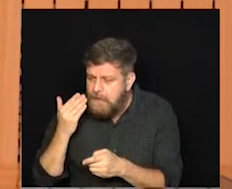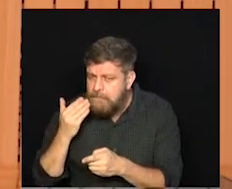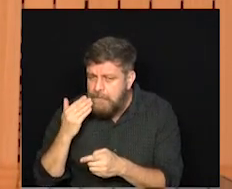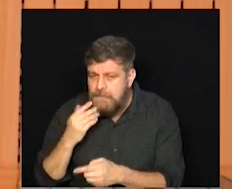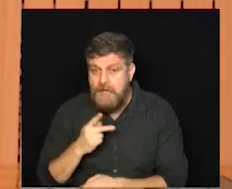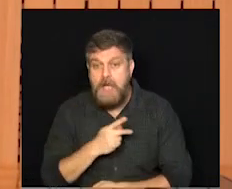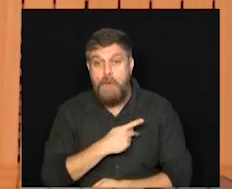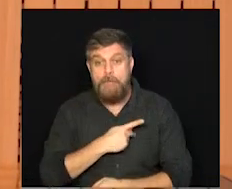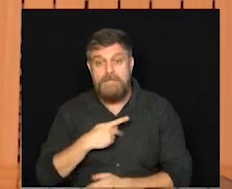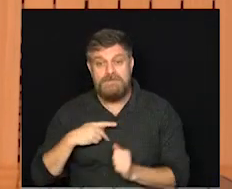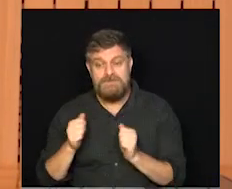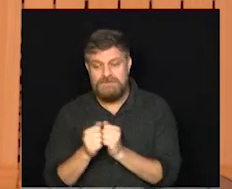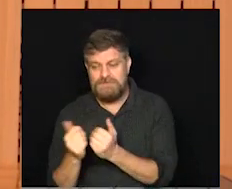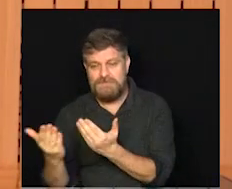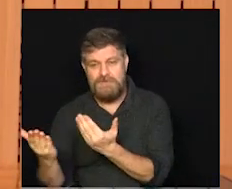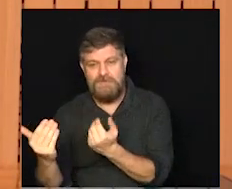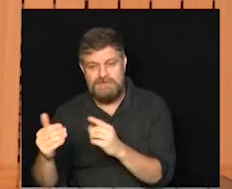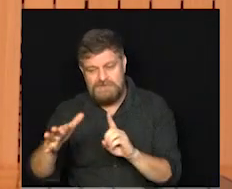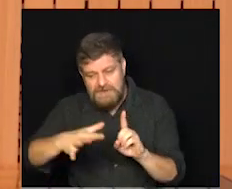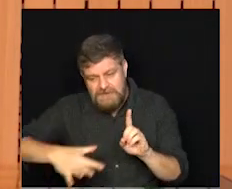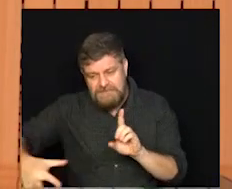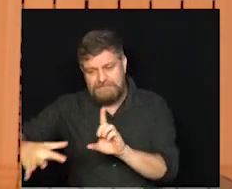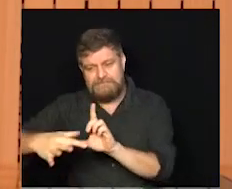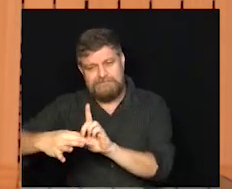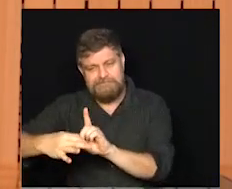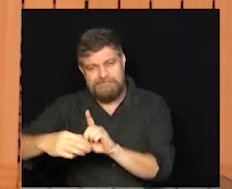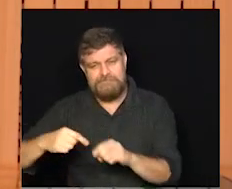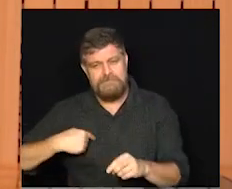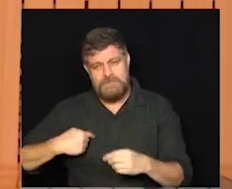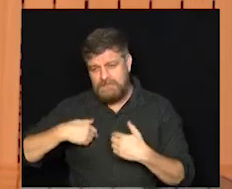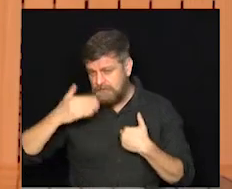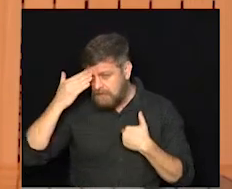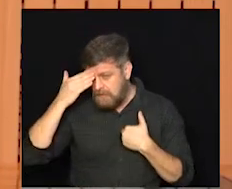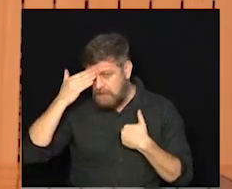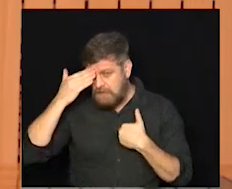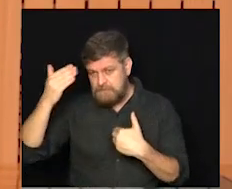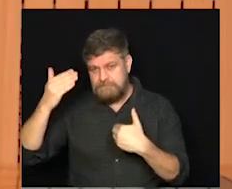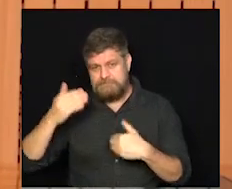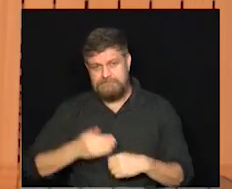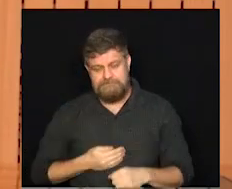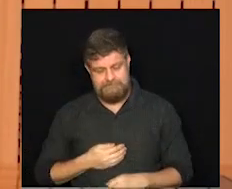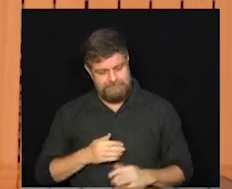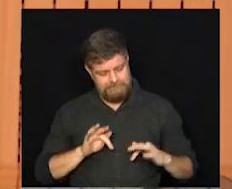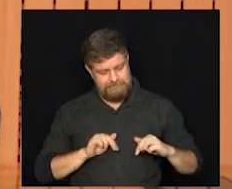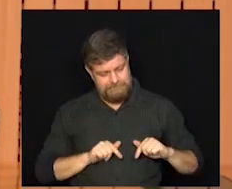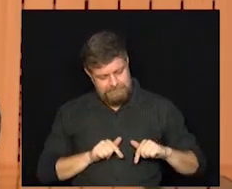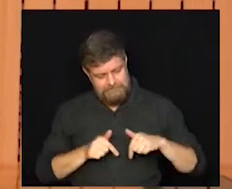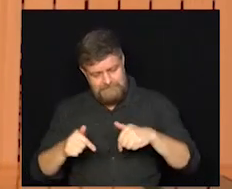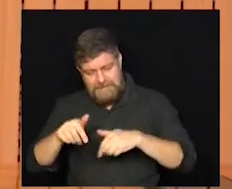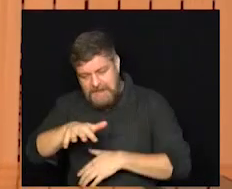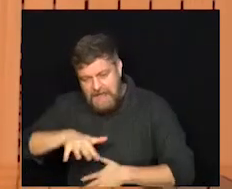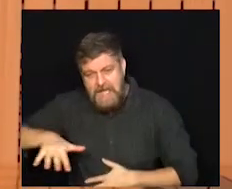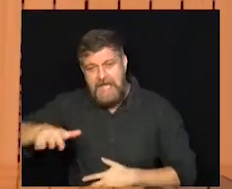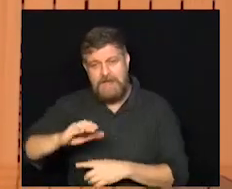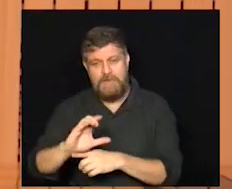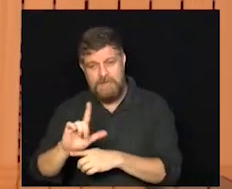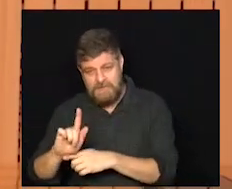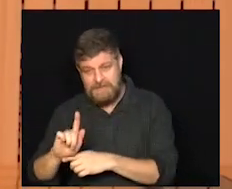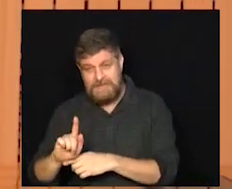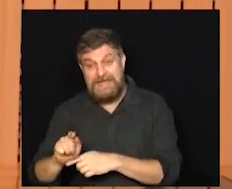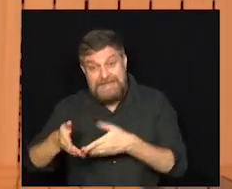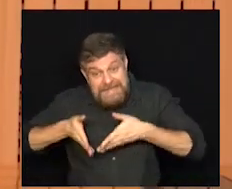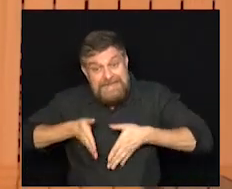gente agradece muito a sua dedicação à comunidade do Campo Grande. O senhor nasceu ali,